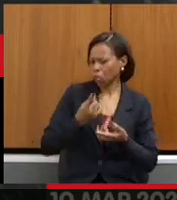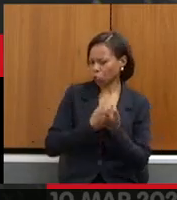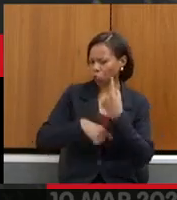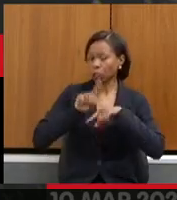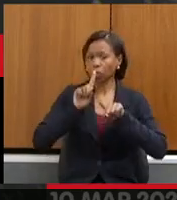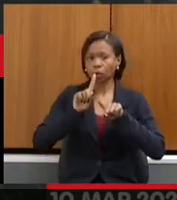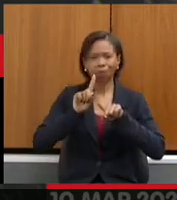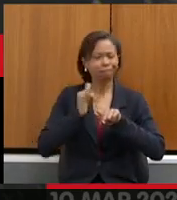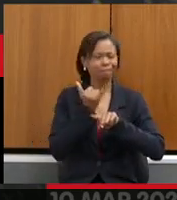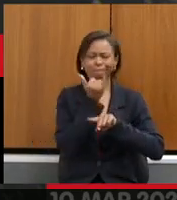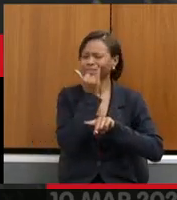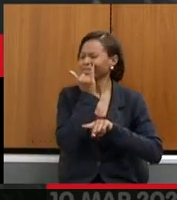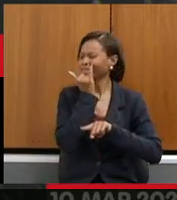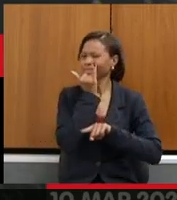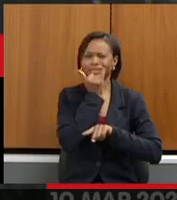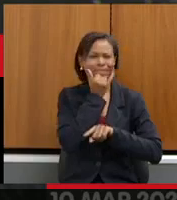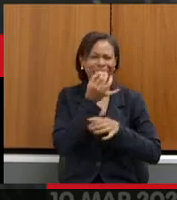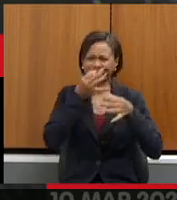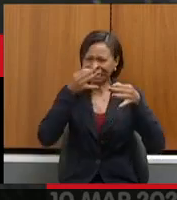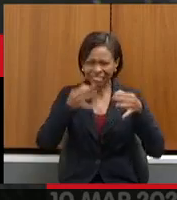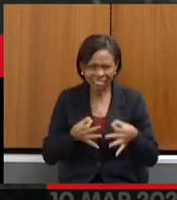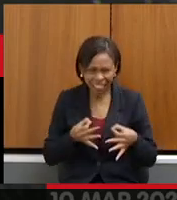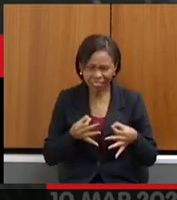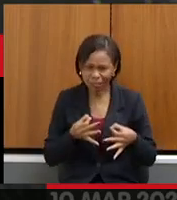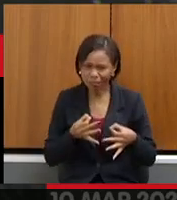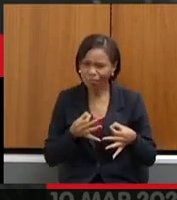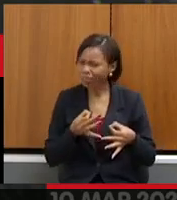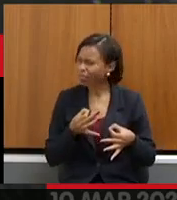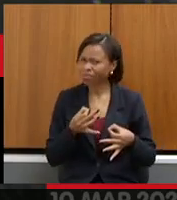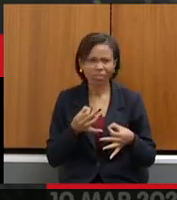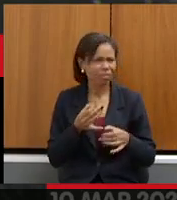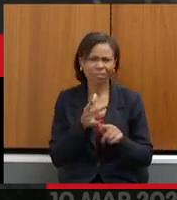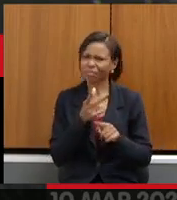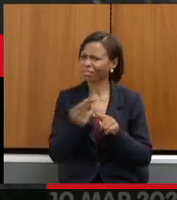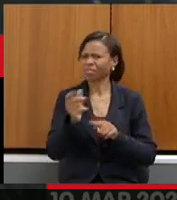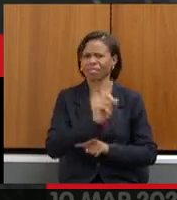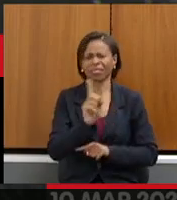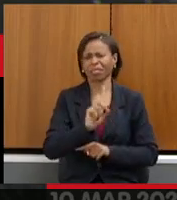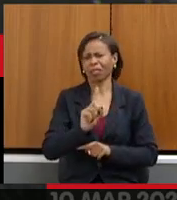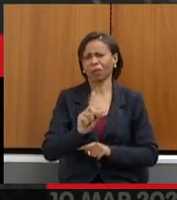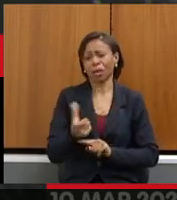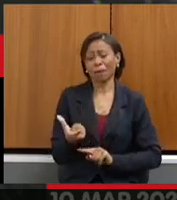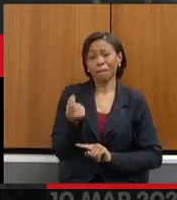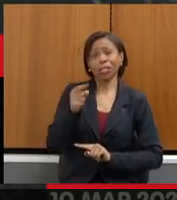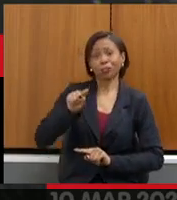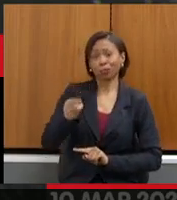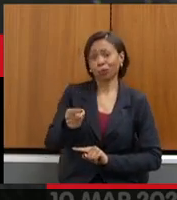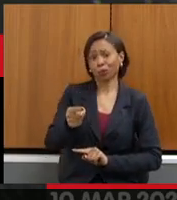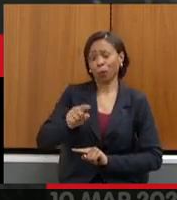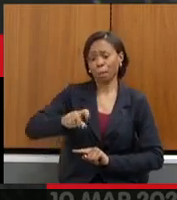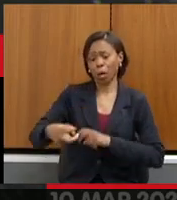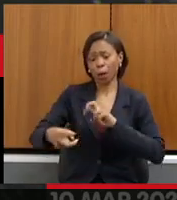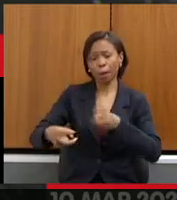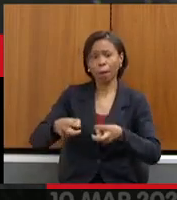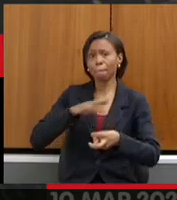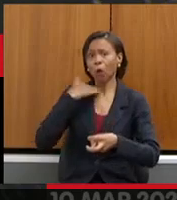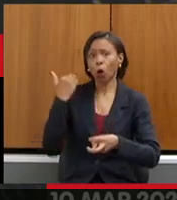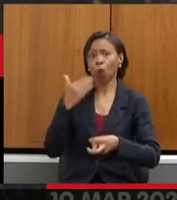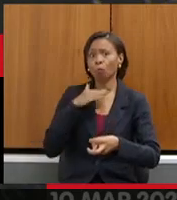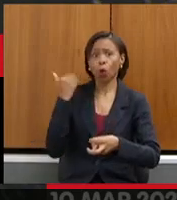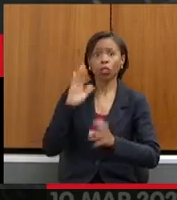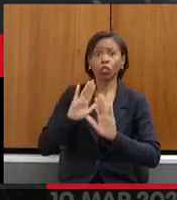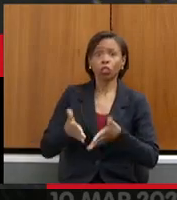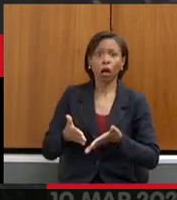não deu certo se tivesse dado certo nós não teremos quase 20 mil mineiros e mineiras mortos não era